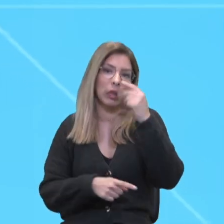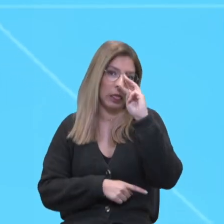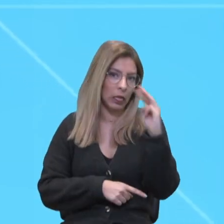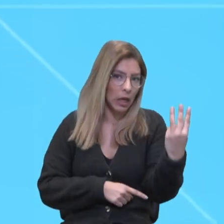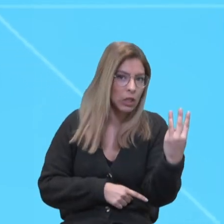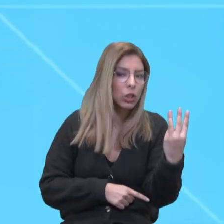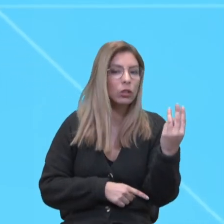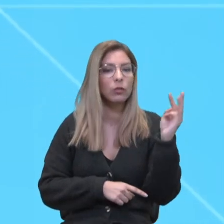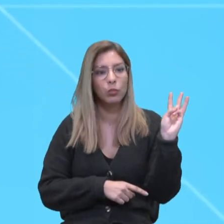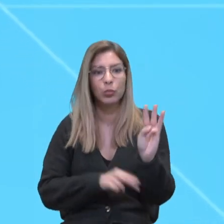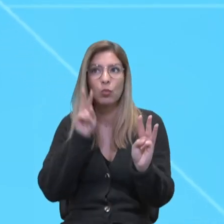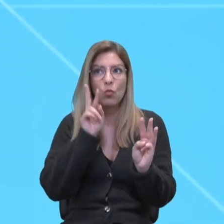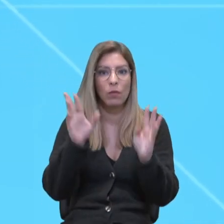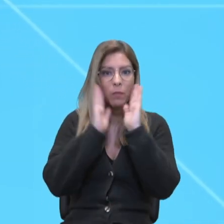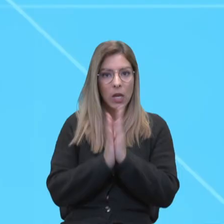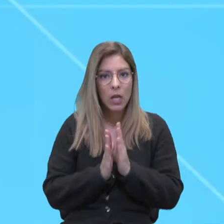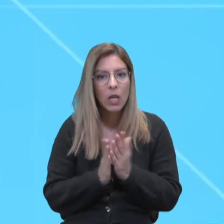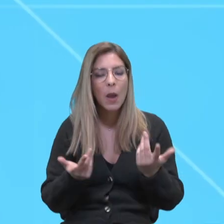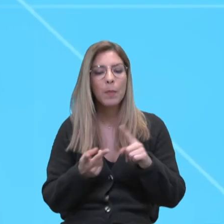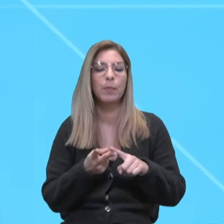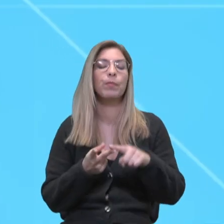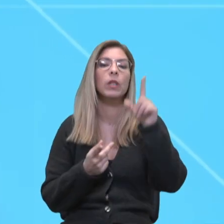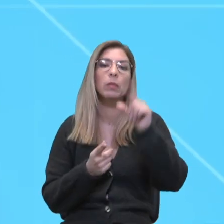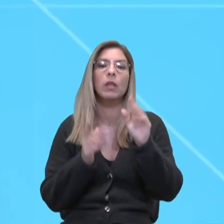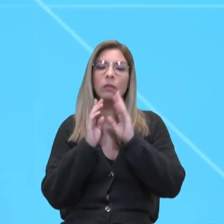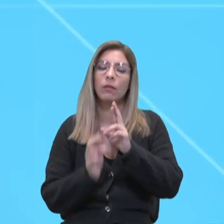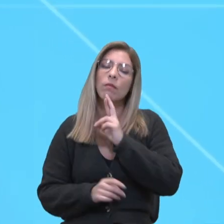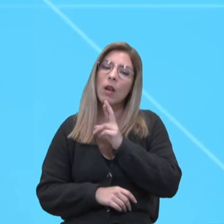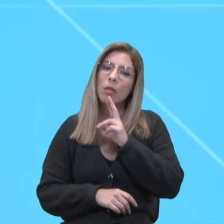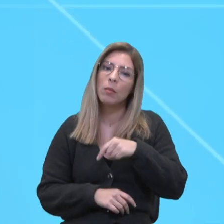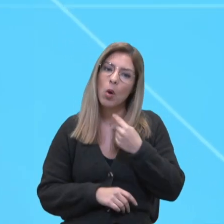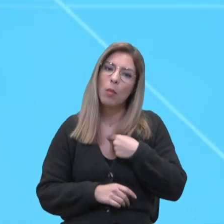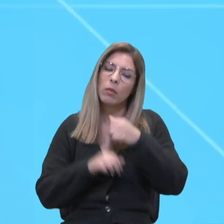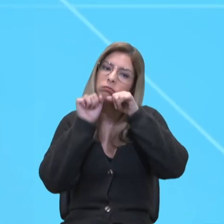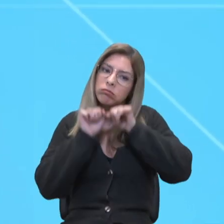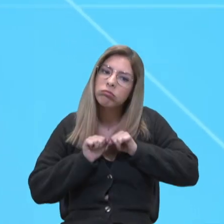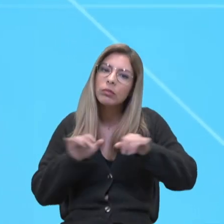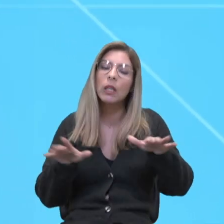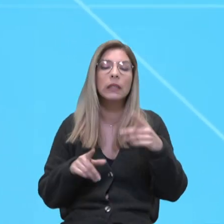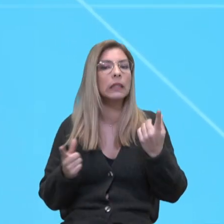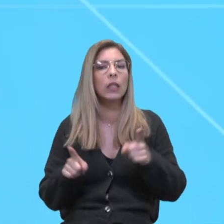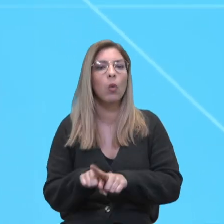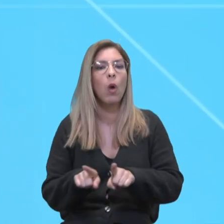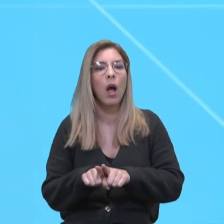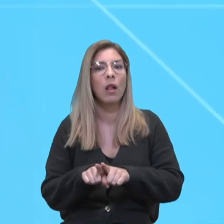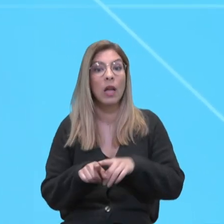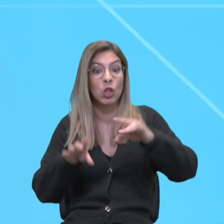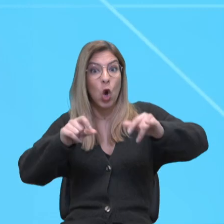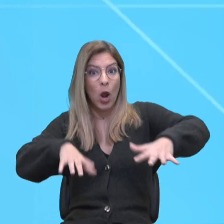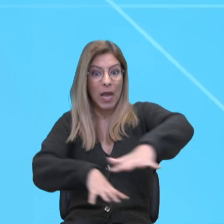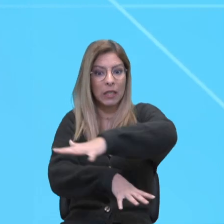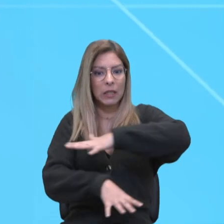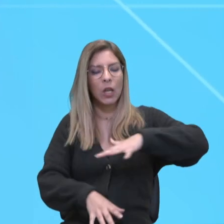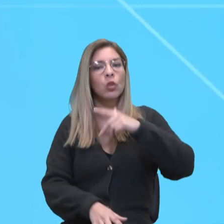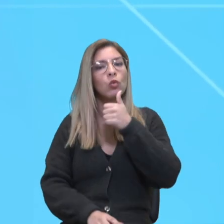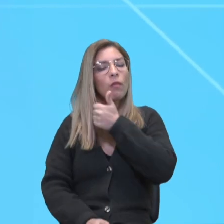própria mensagem da Senhora de Fátima. O sofrimento acaba por ser ali uma presença